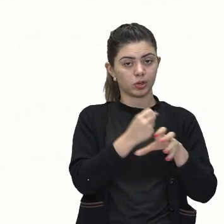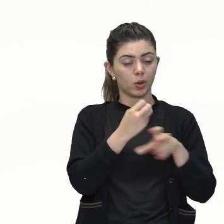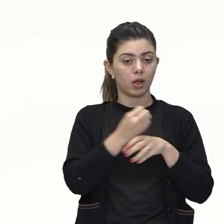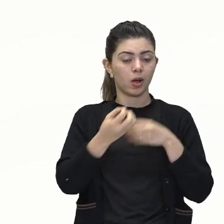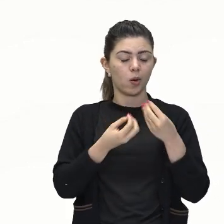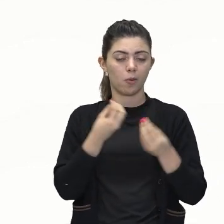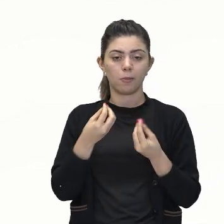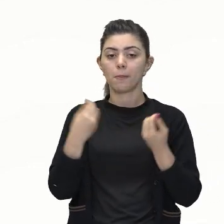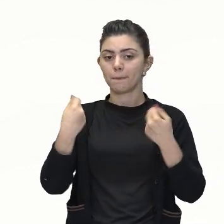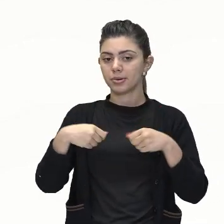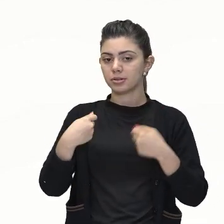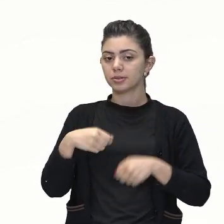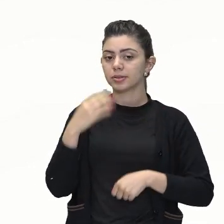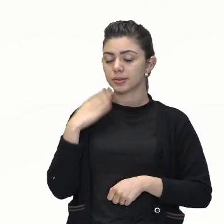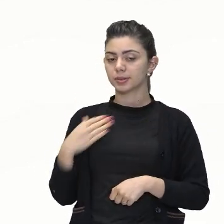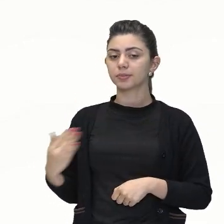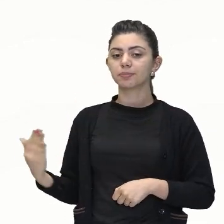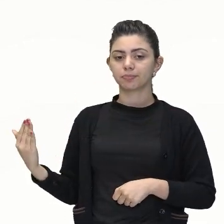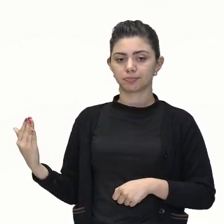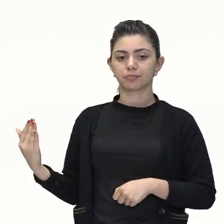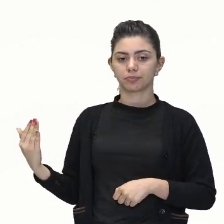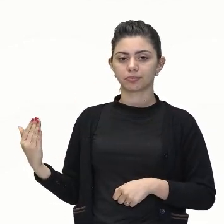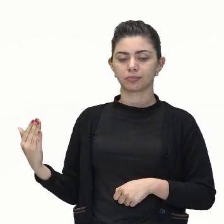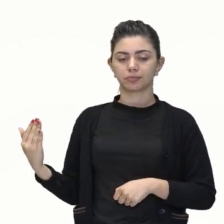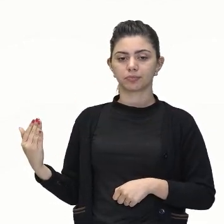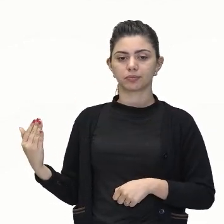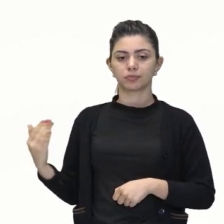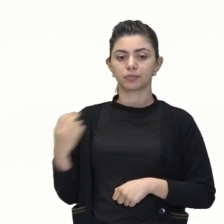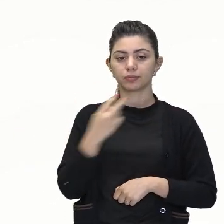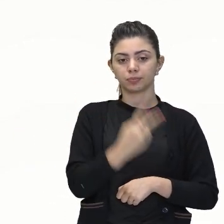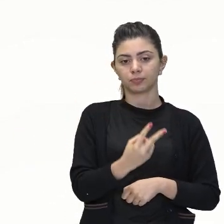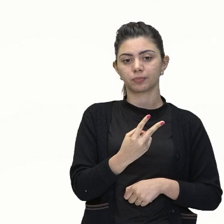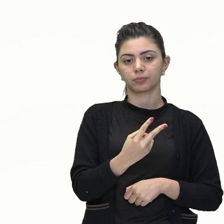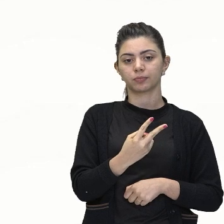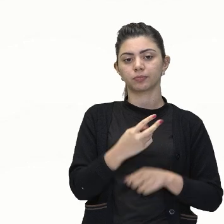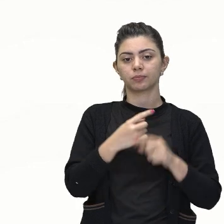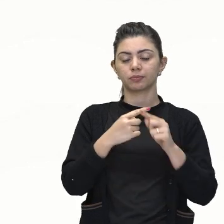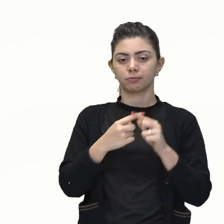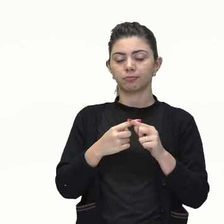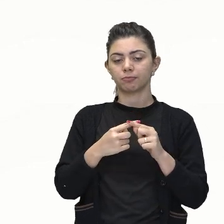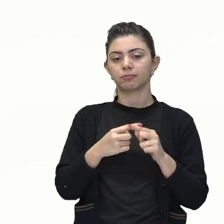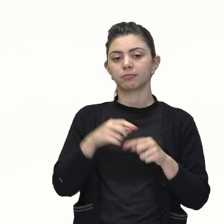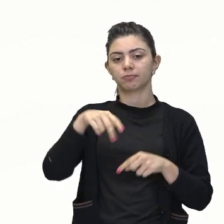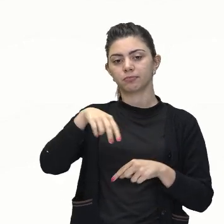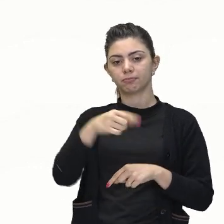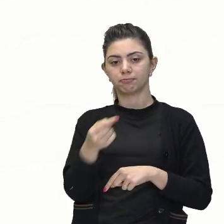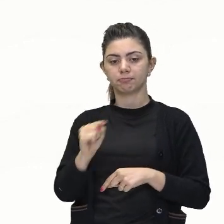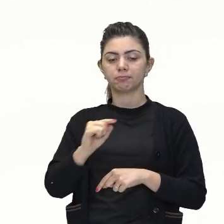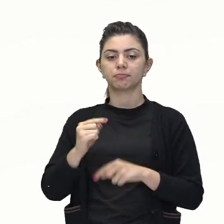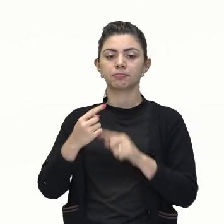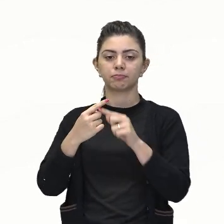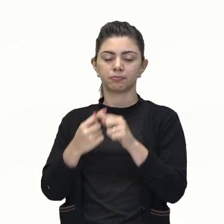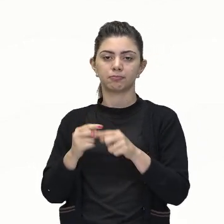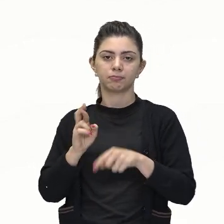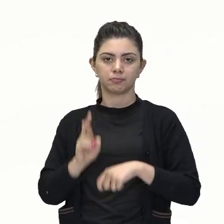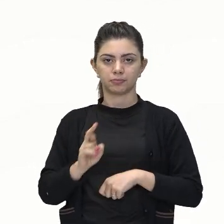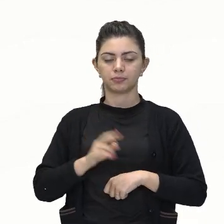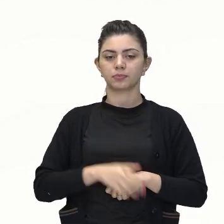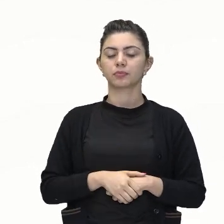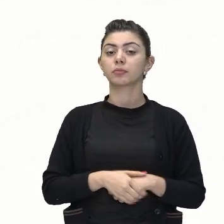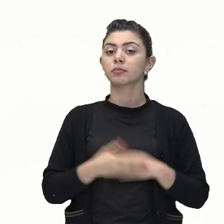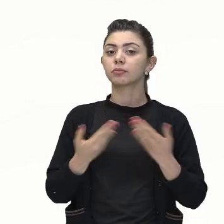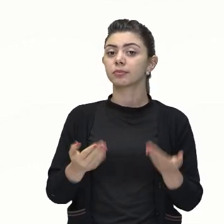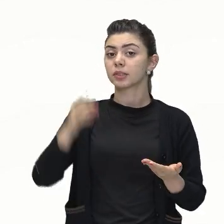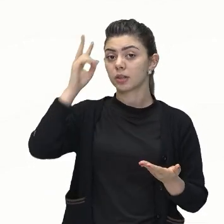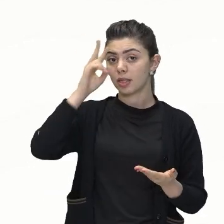vai ter 2 vezes o valor de π vezes o valor de r.